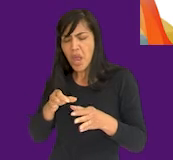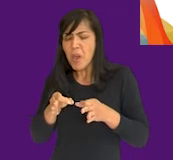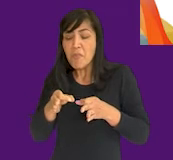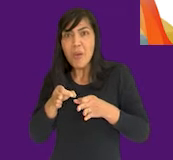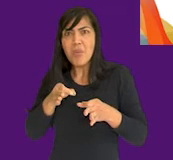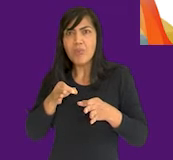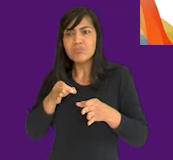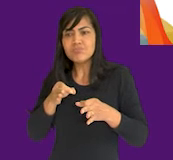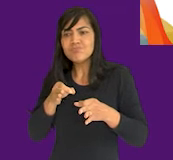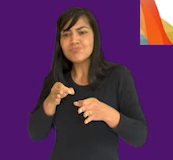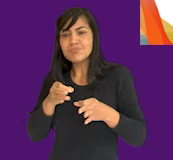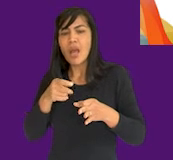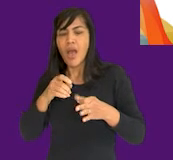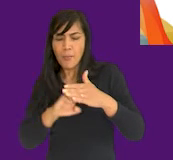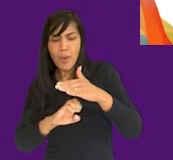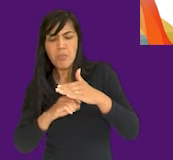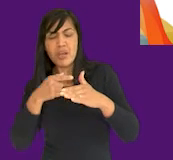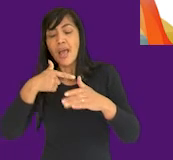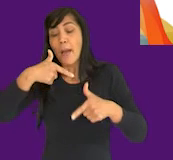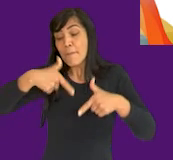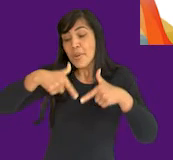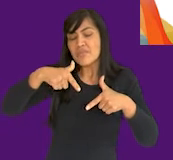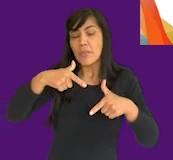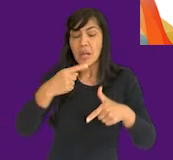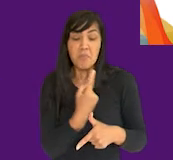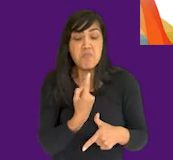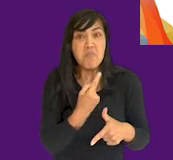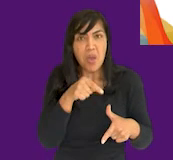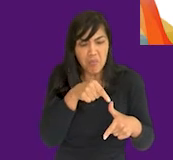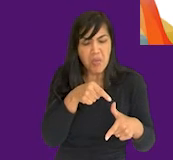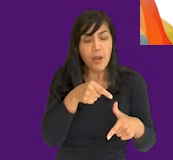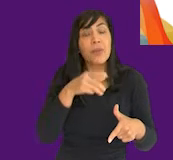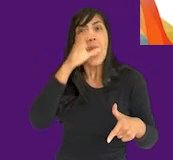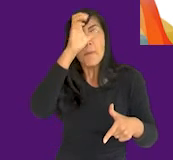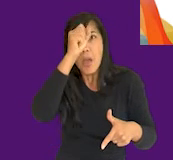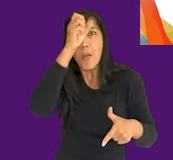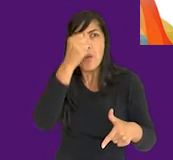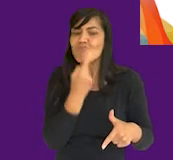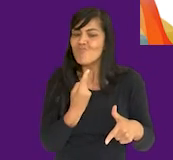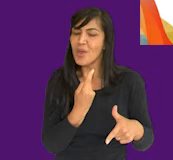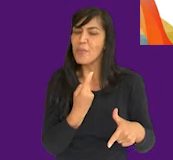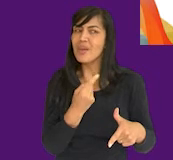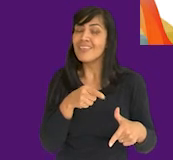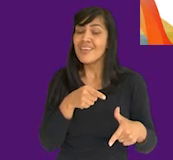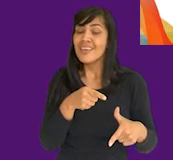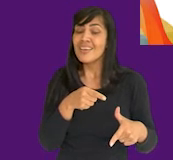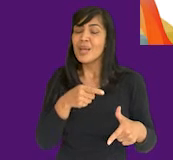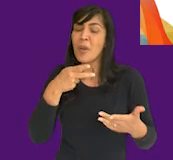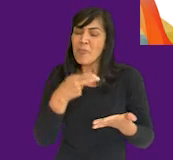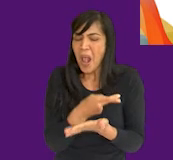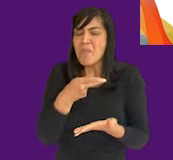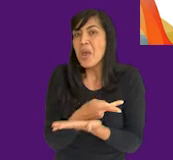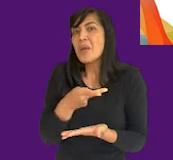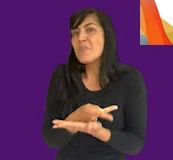geralmente elas trabalham sozinhas e precisa aprender sozinho Sims E aí elas acabam cometendo